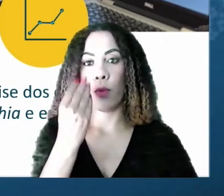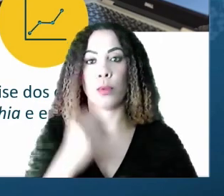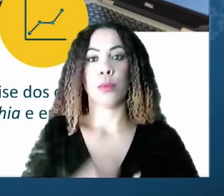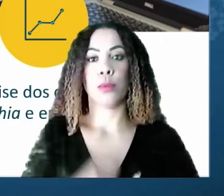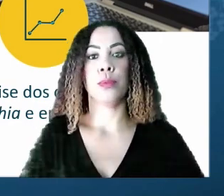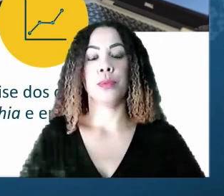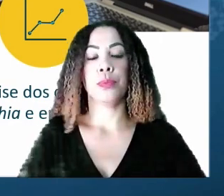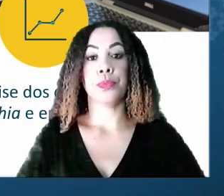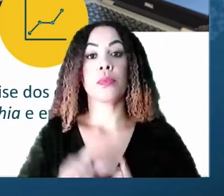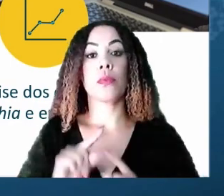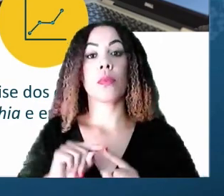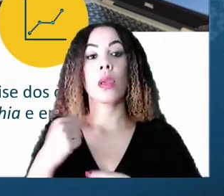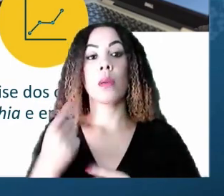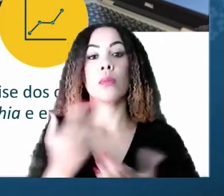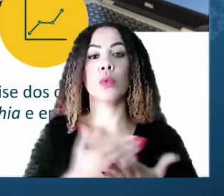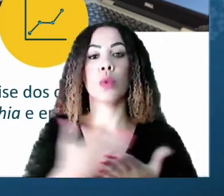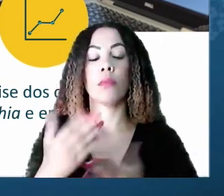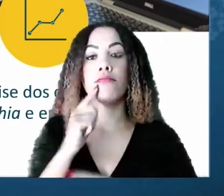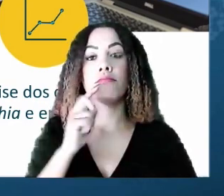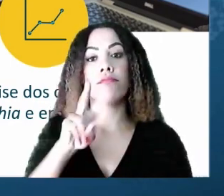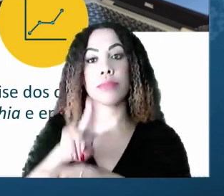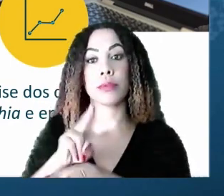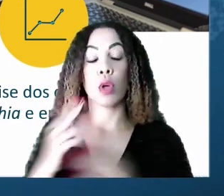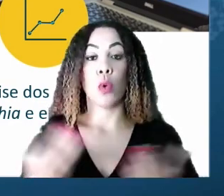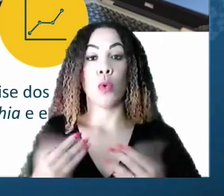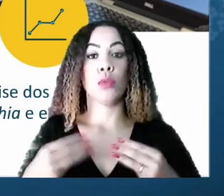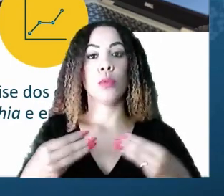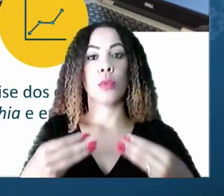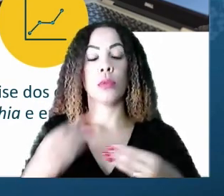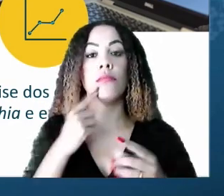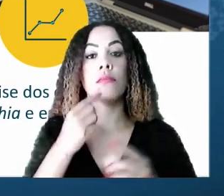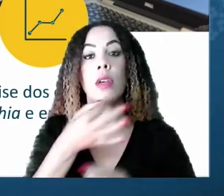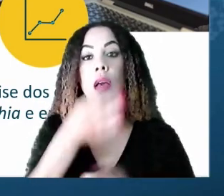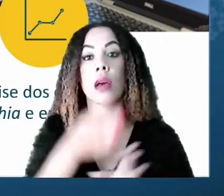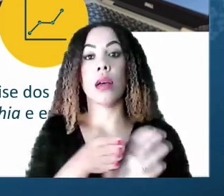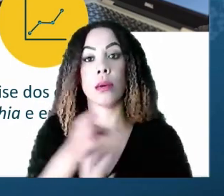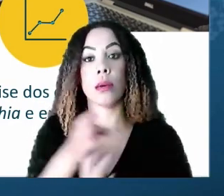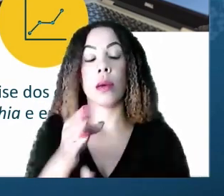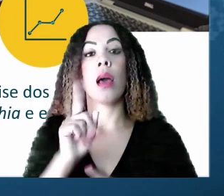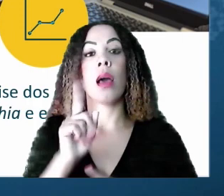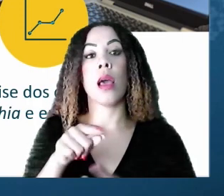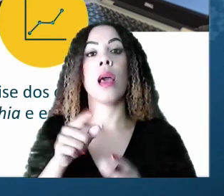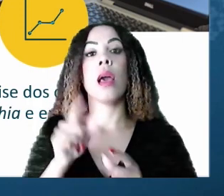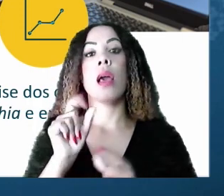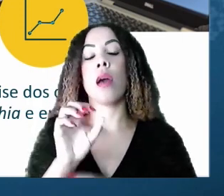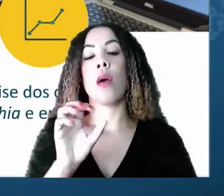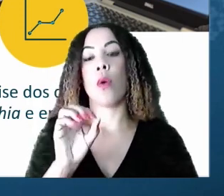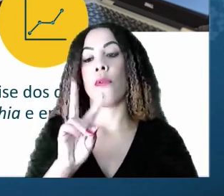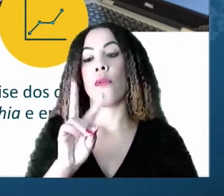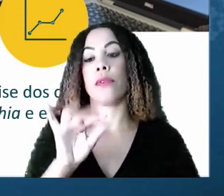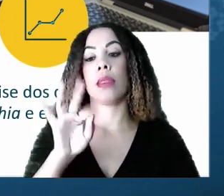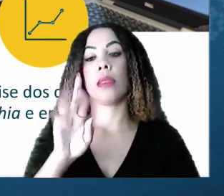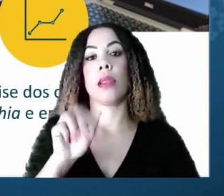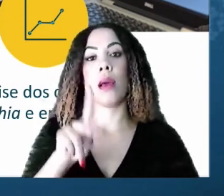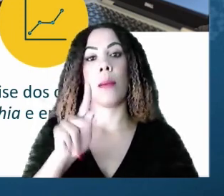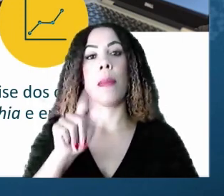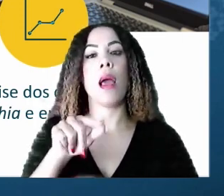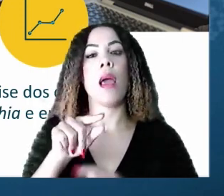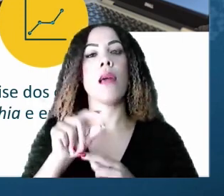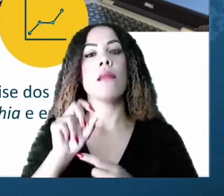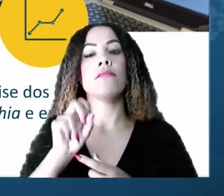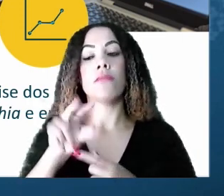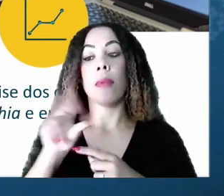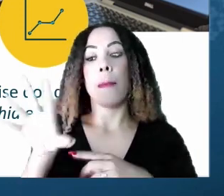iniciamos o monitoramento. Hoje o Ministério recomenda o monitoramento por meio da ovitrampa, que é uma armadilha para coletar ovo do Aedes aegypti no